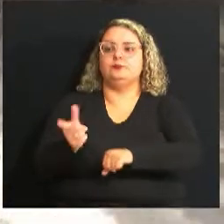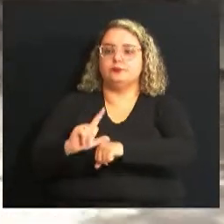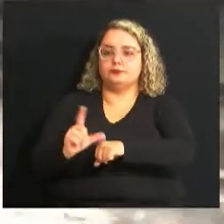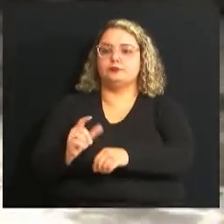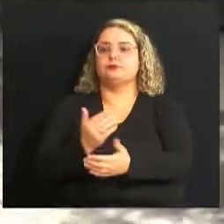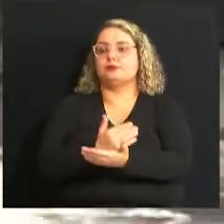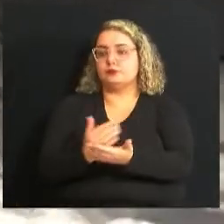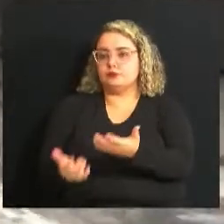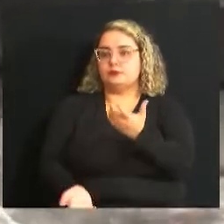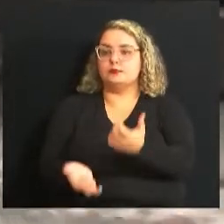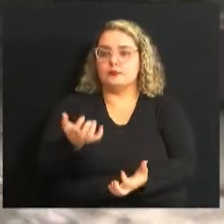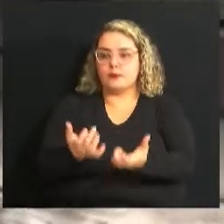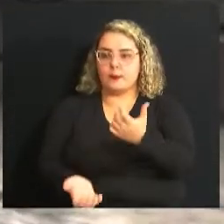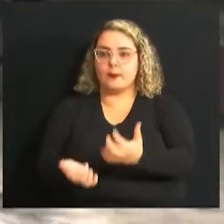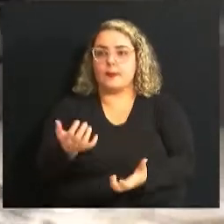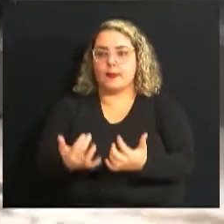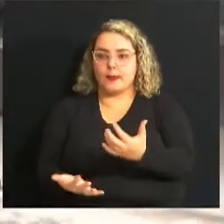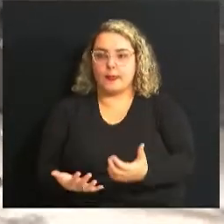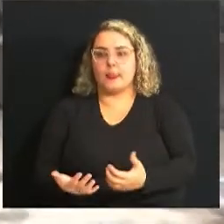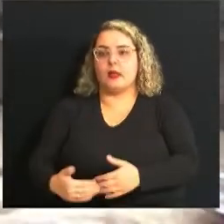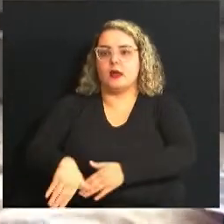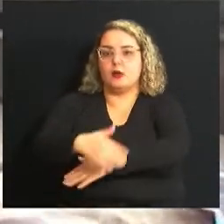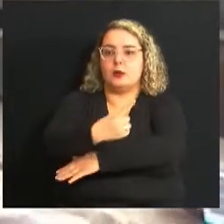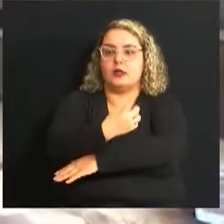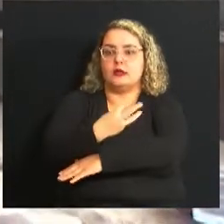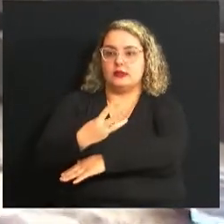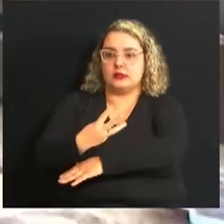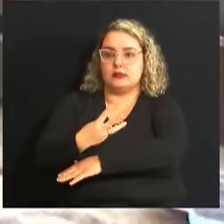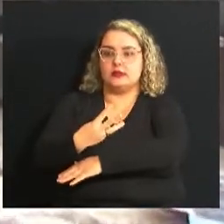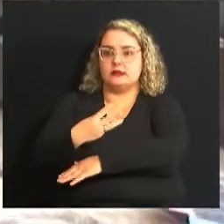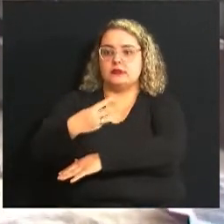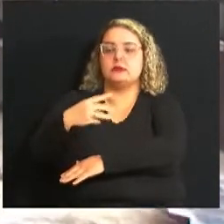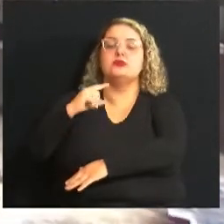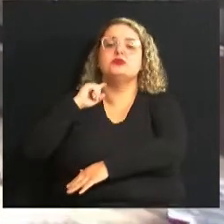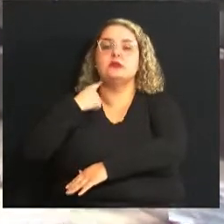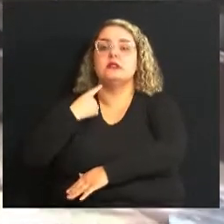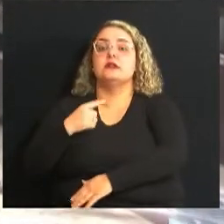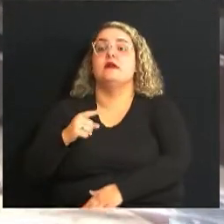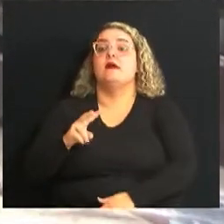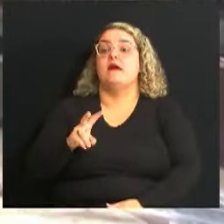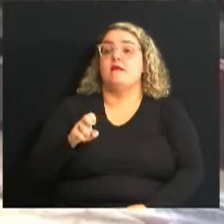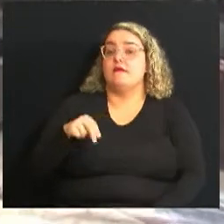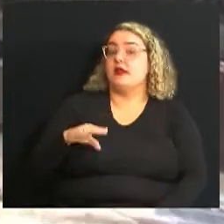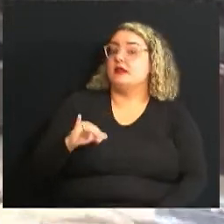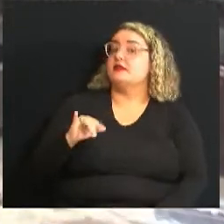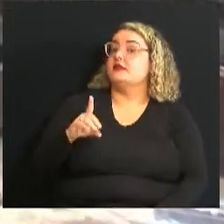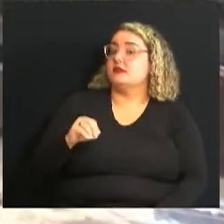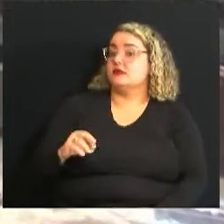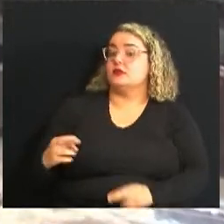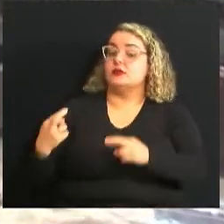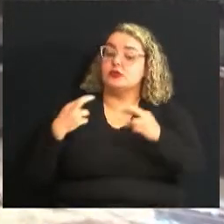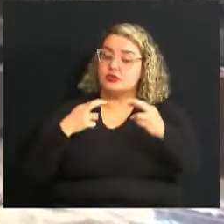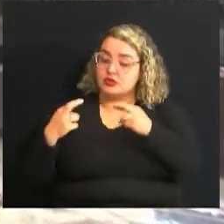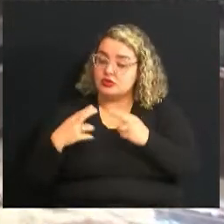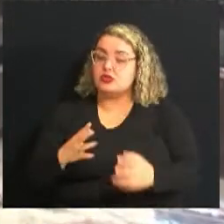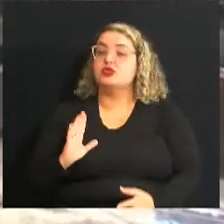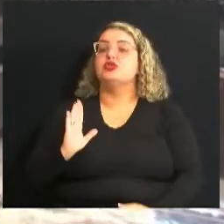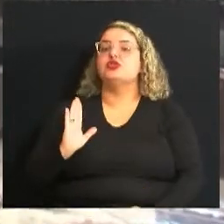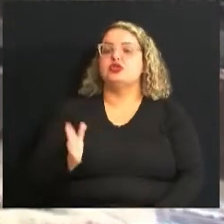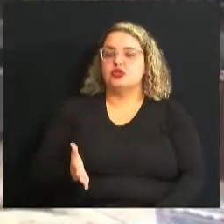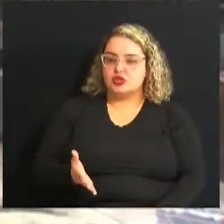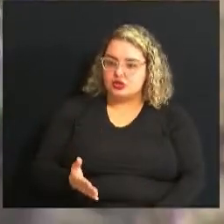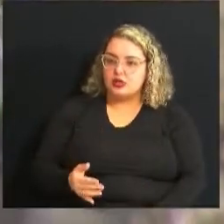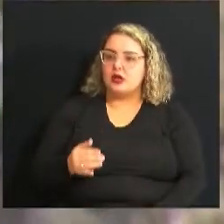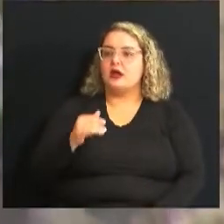iniciou o incêndio na rua 13 de maio estavam vencidos e o setor de fiscalização da secretaria já havia intimado